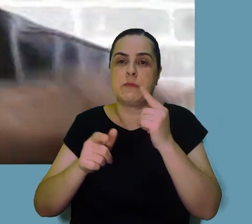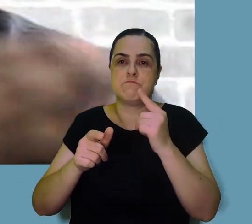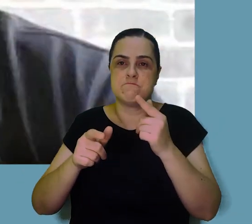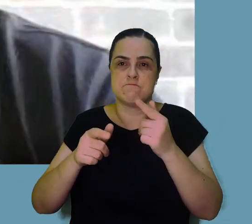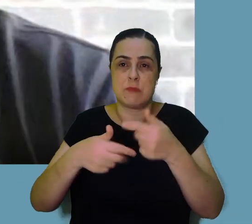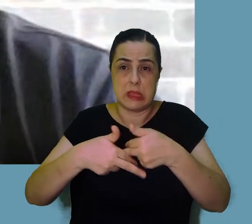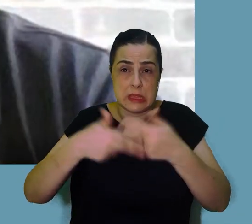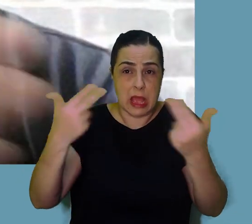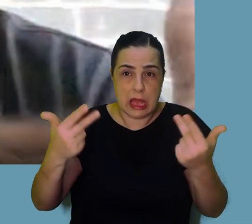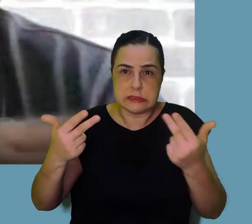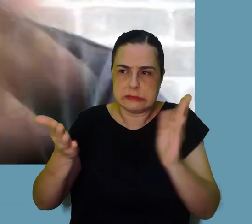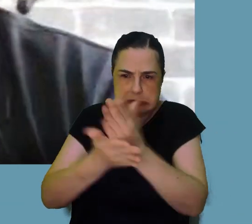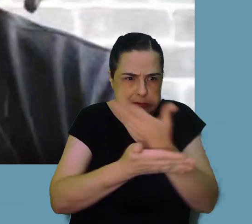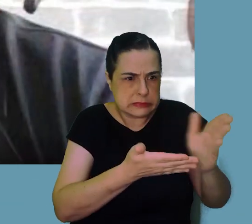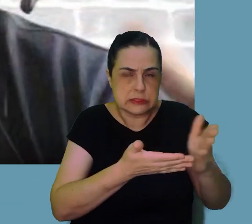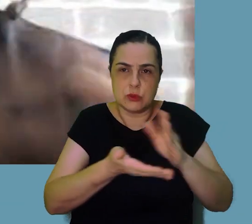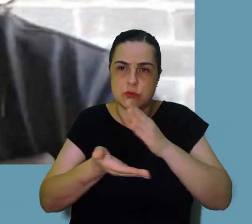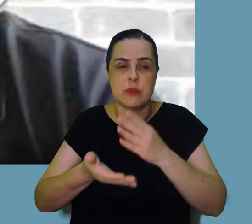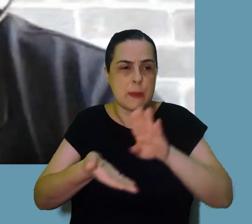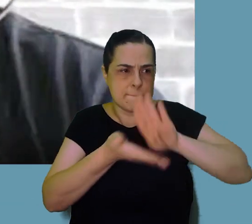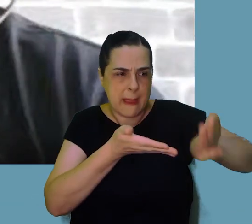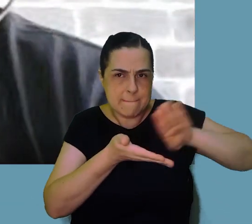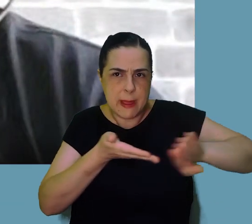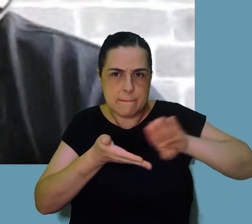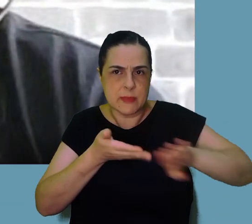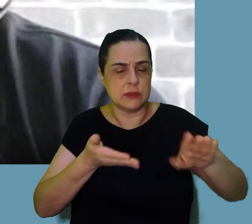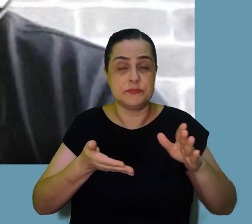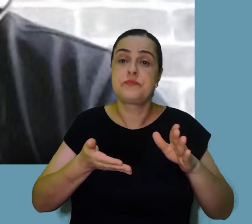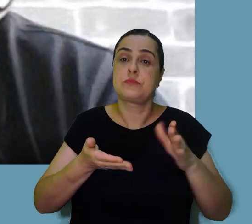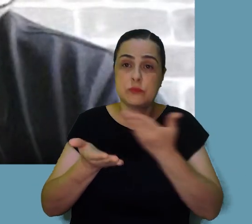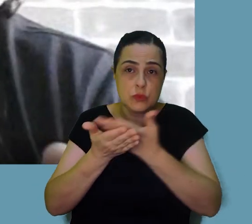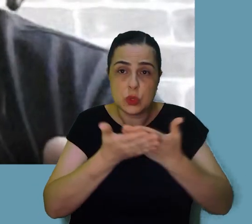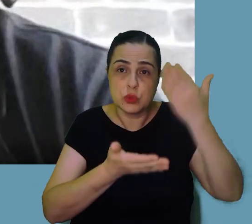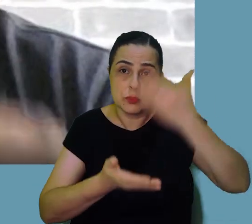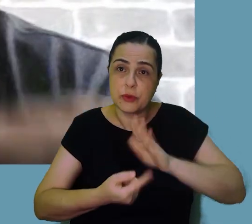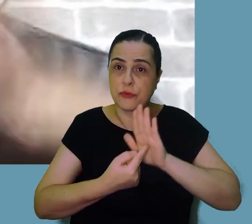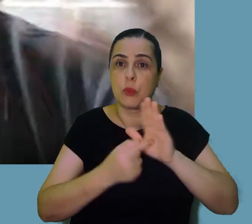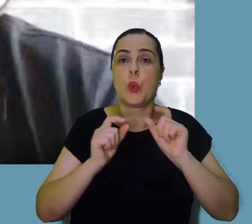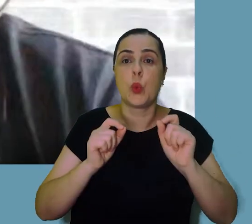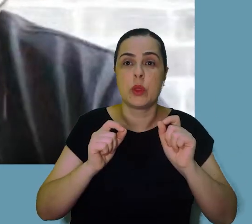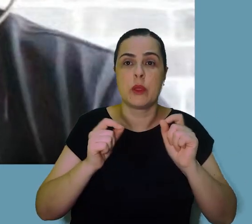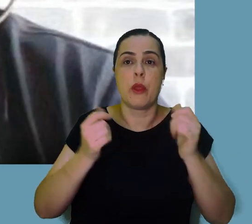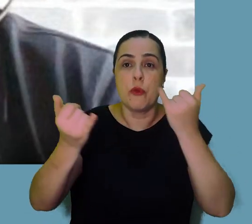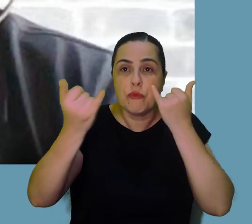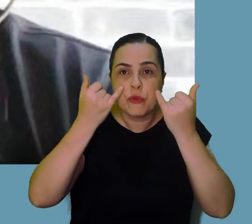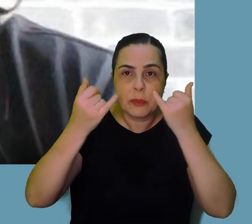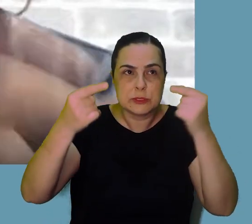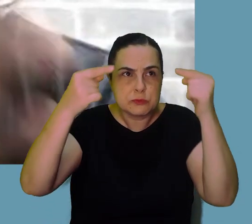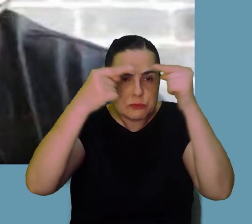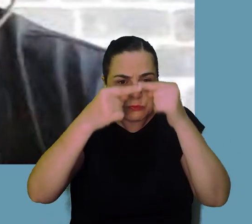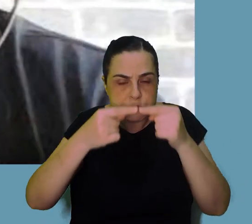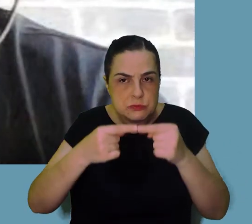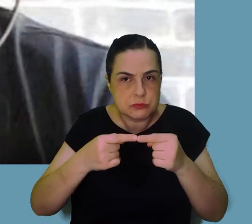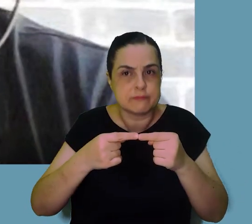segregação de raça, gênero e território. O que a gente ganha com a realização desse estudo especificamente é um cruzamento dessas fontes diversas